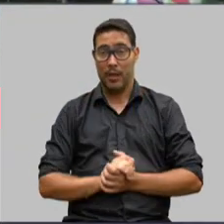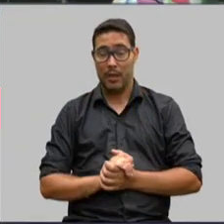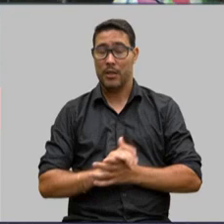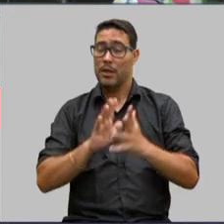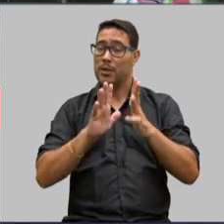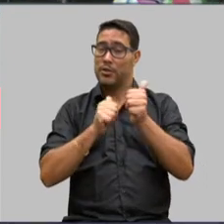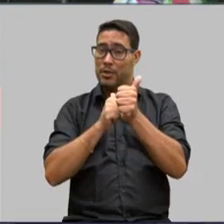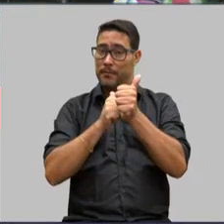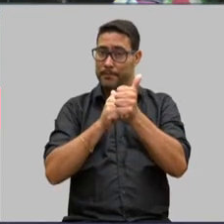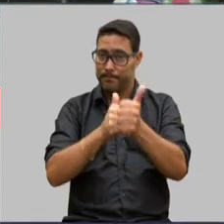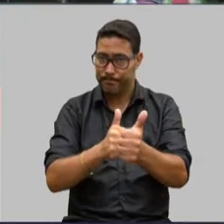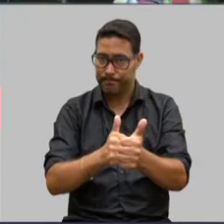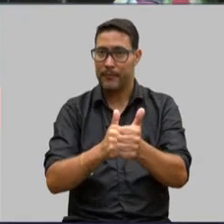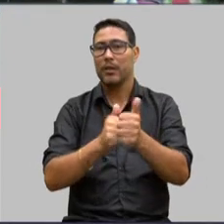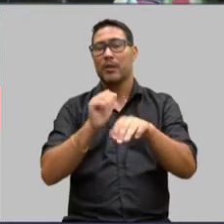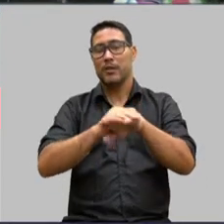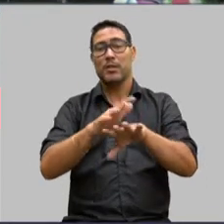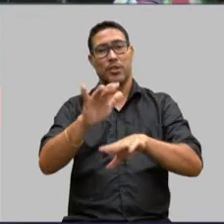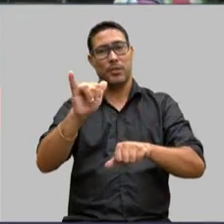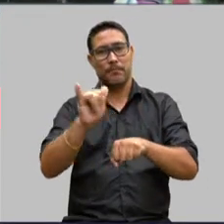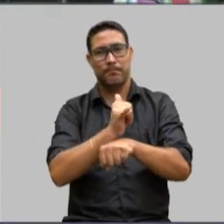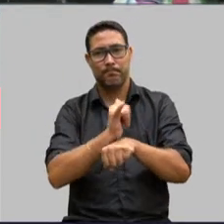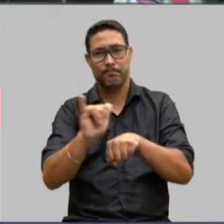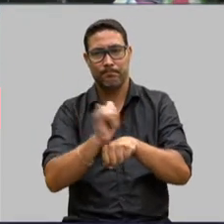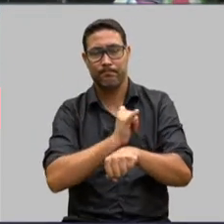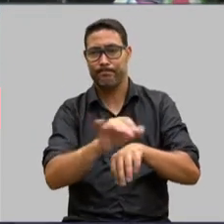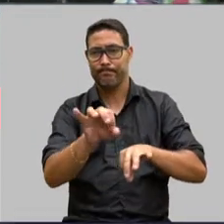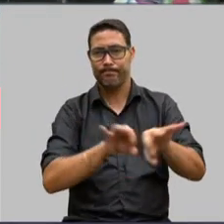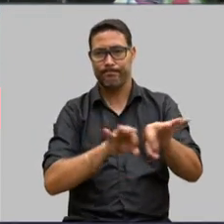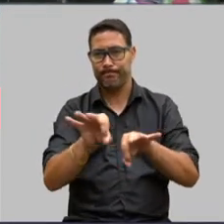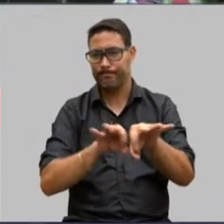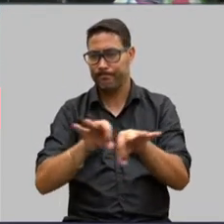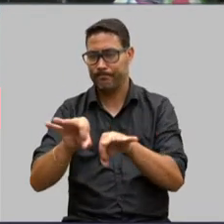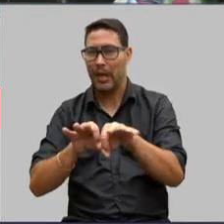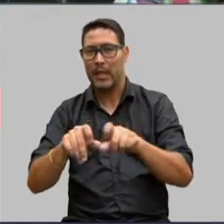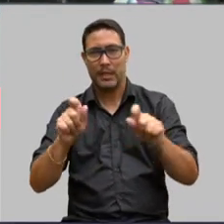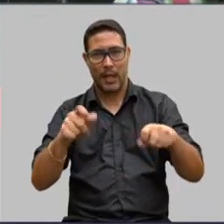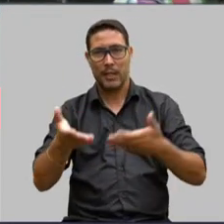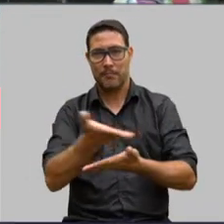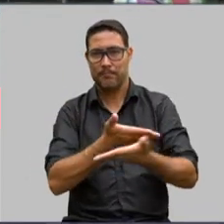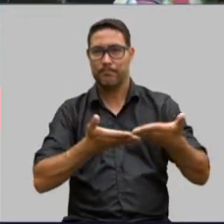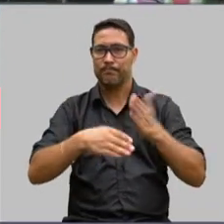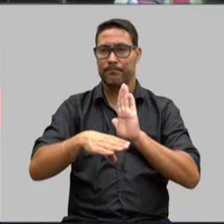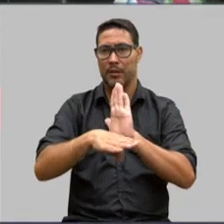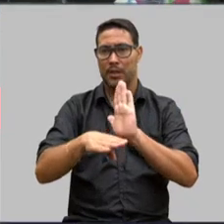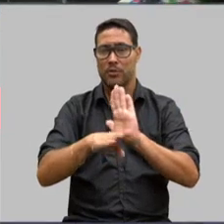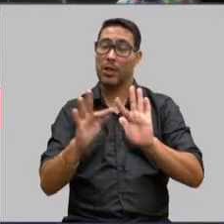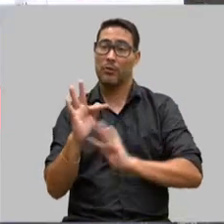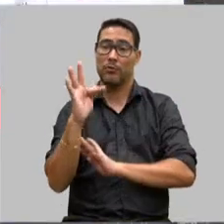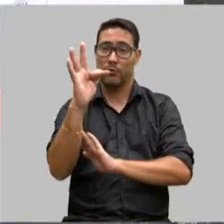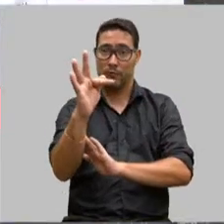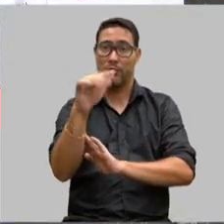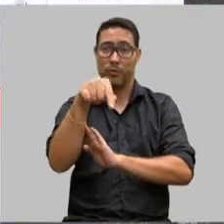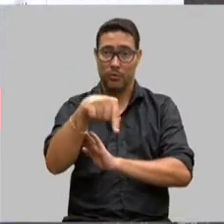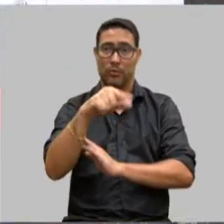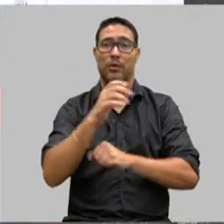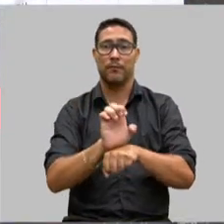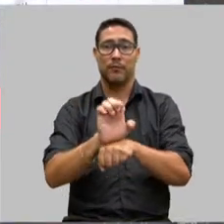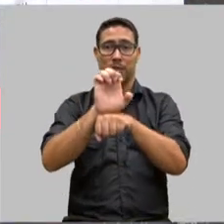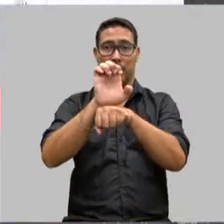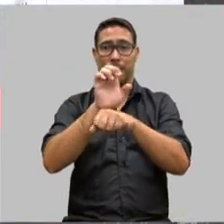integrada, articulada e estratégica, as instituições poderão colaborar, e muito, no futuro do nosso Estado. Muito obrigado.